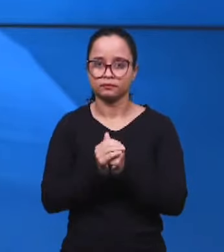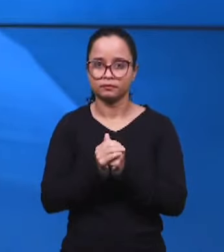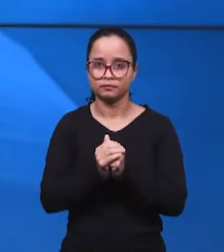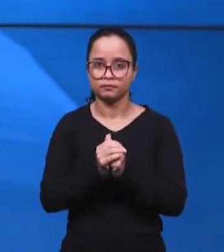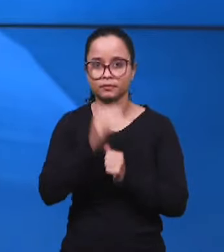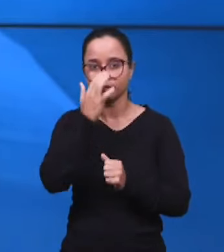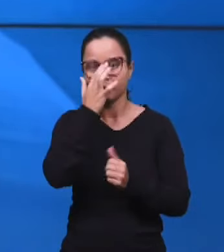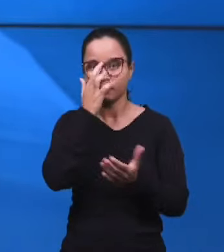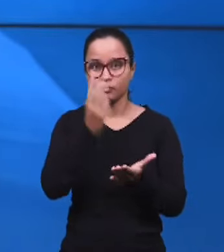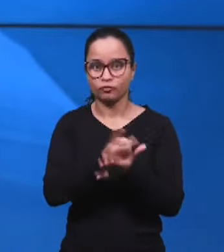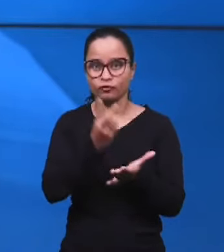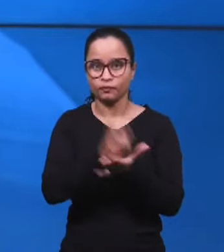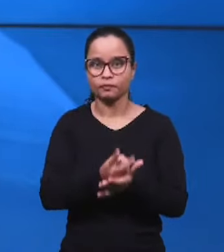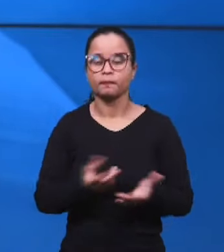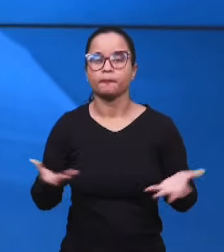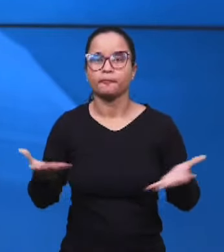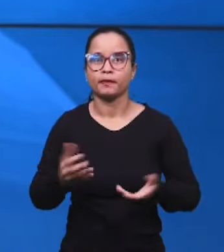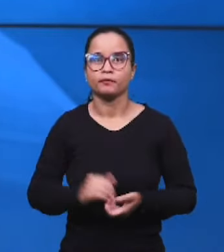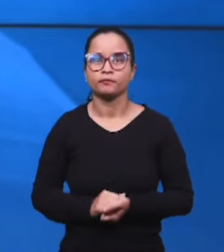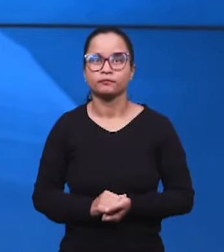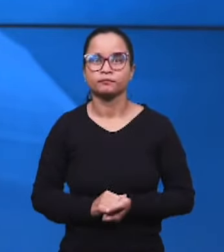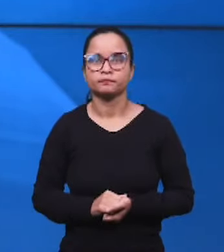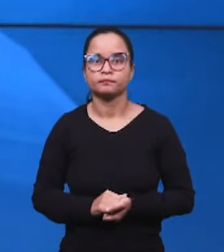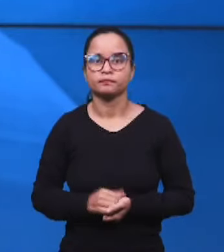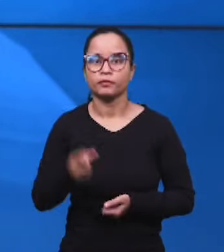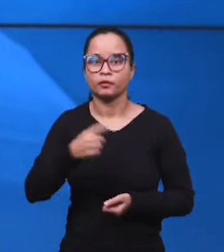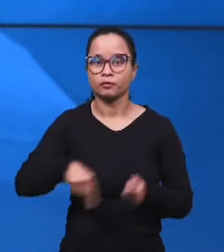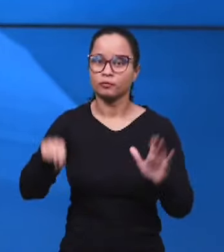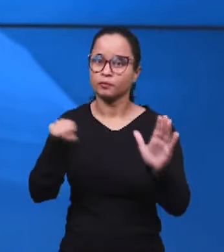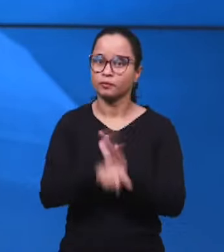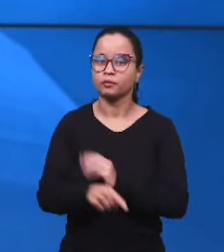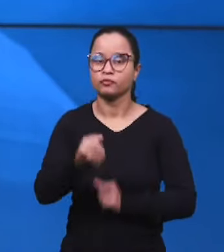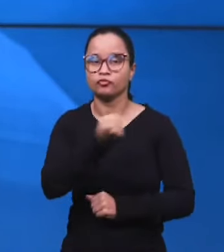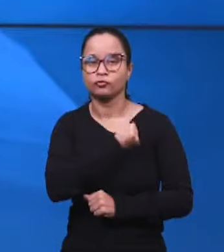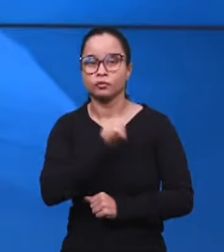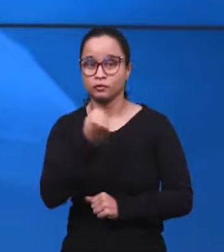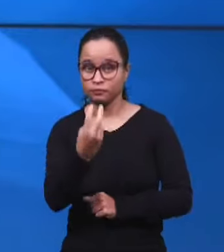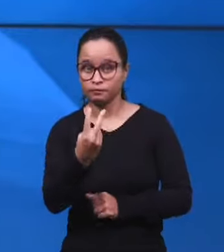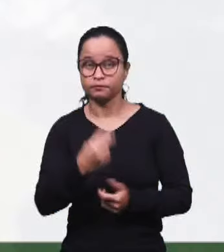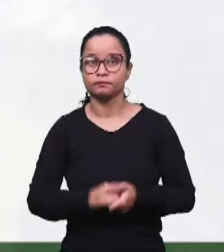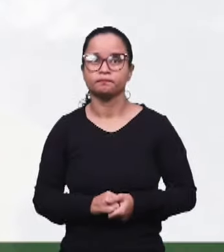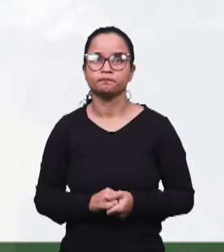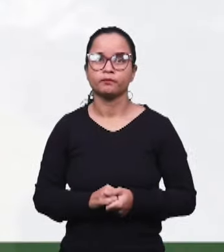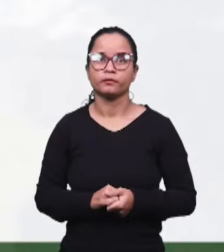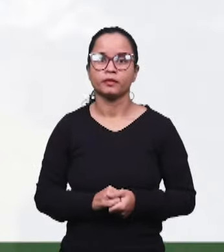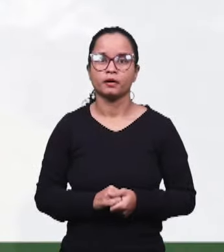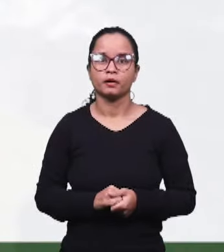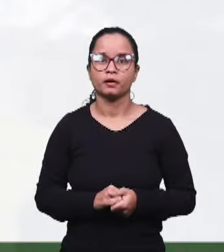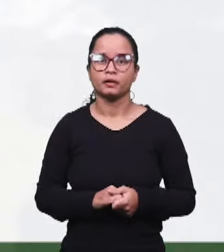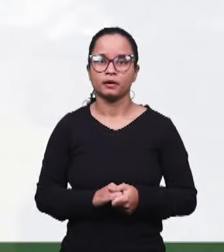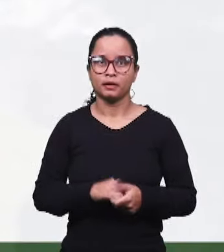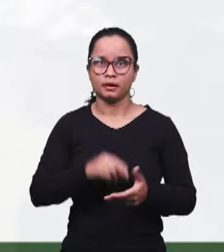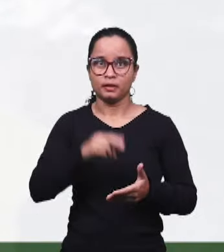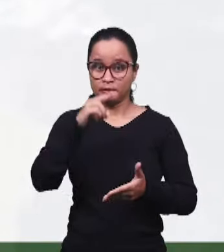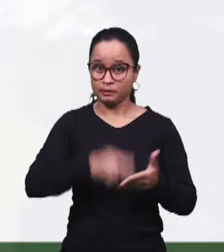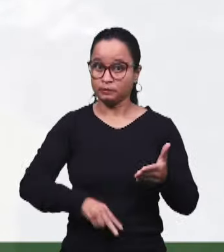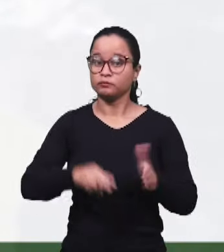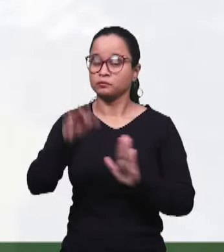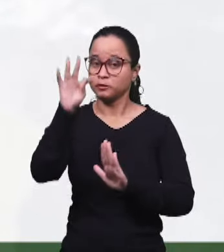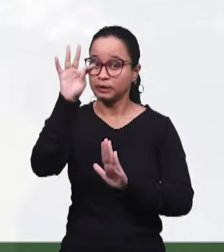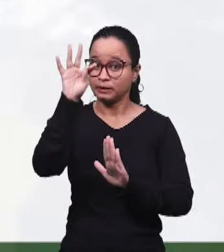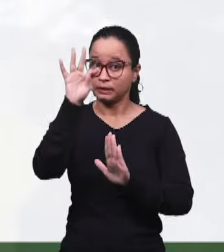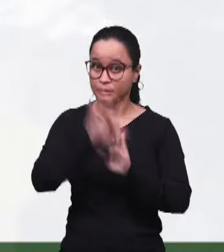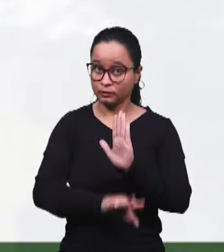Seguindo agora, na nossa sequência, vamos para a pergunta 2. E a pergunta 2 diz assim: lendo os textos de Apocalipse,